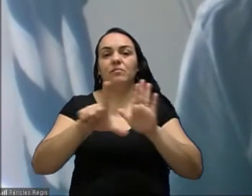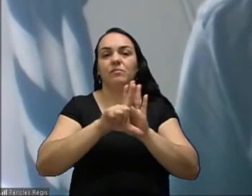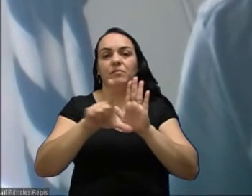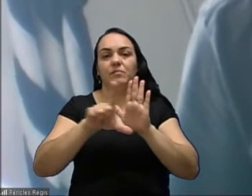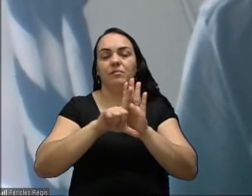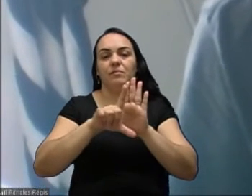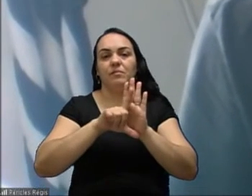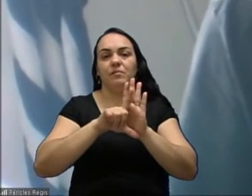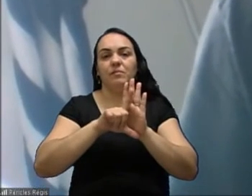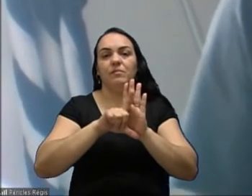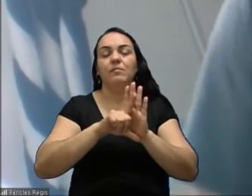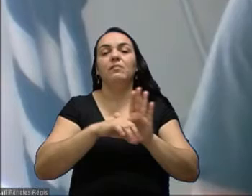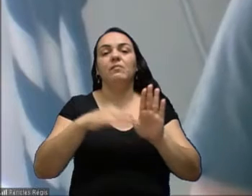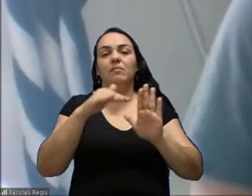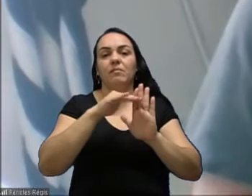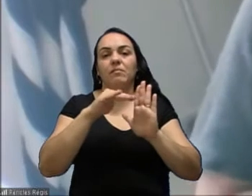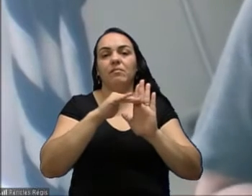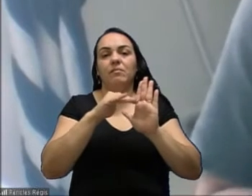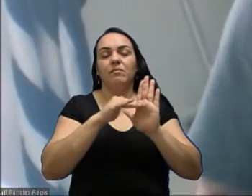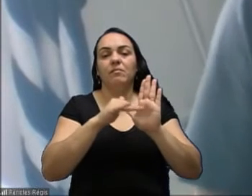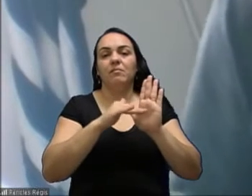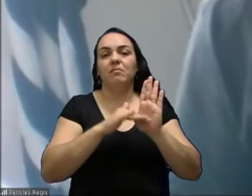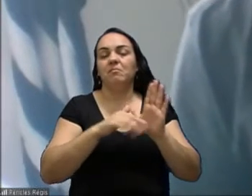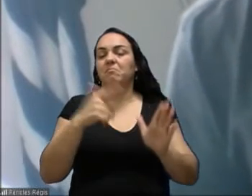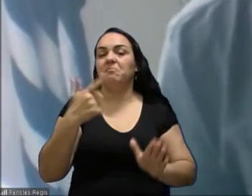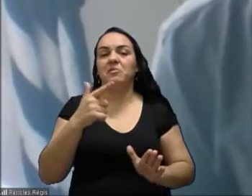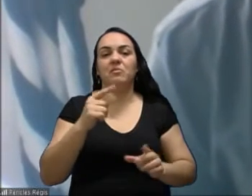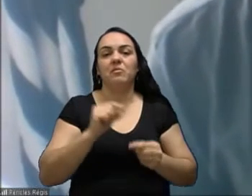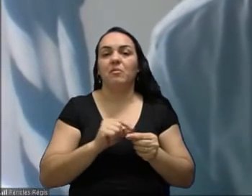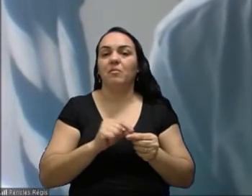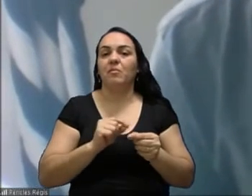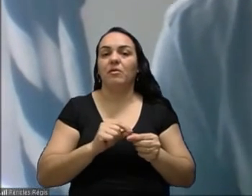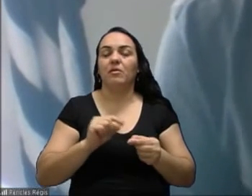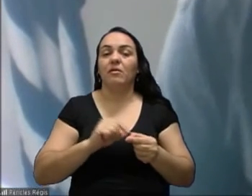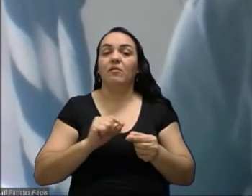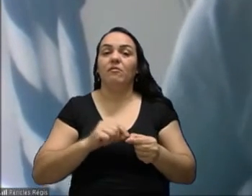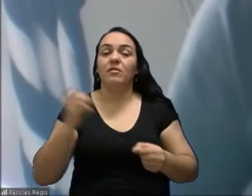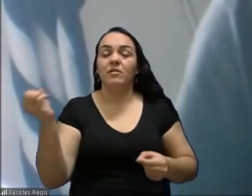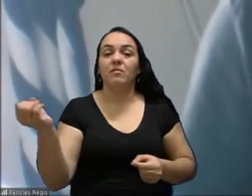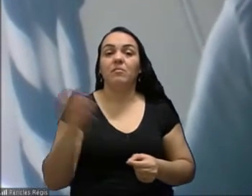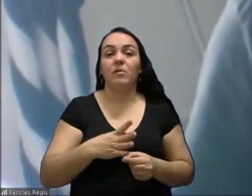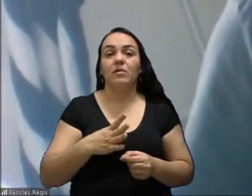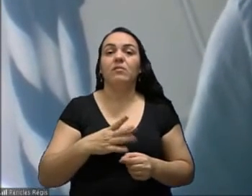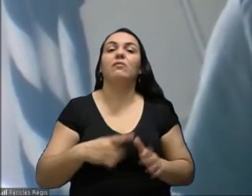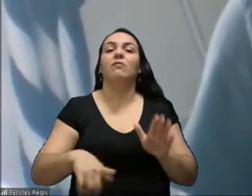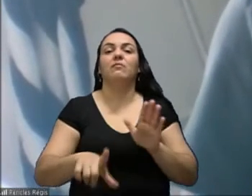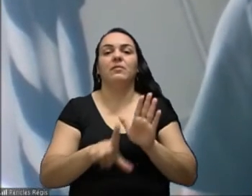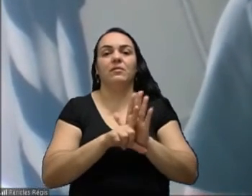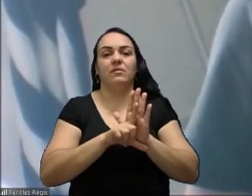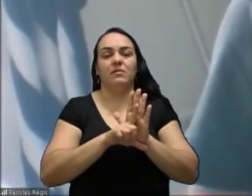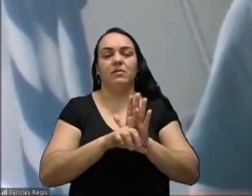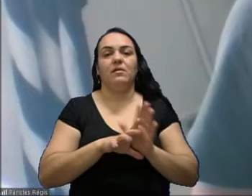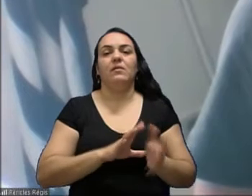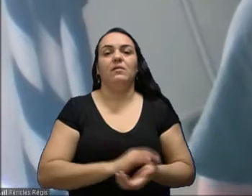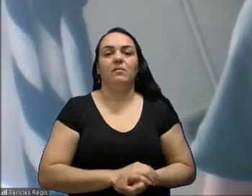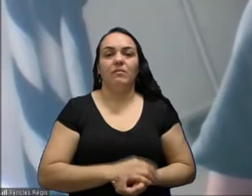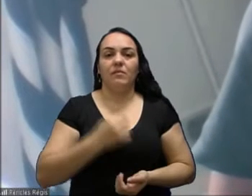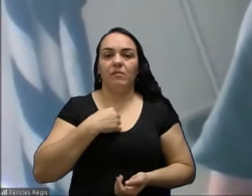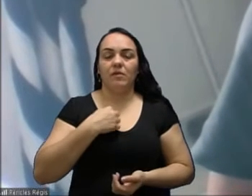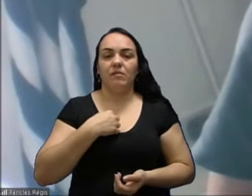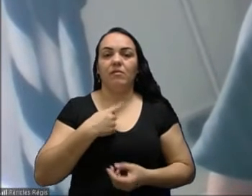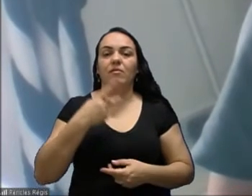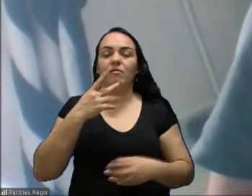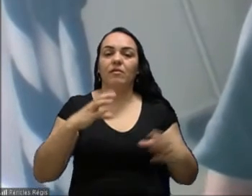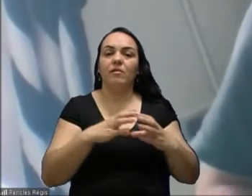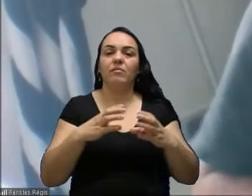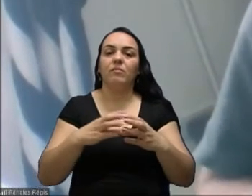previsão e por conta disso não há necessidade de fazer uma sobreposta então estou falando aqui em